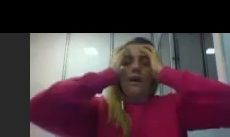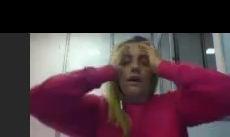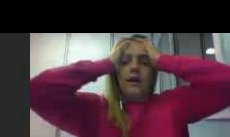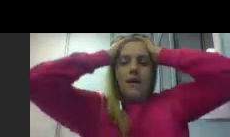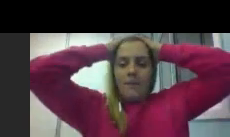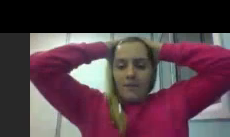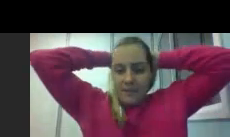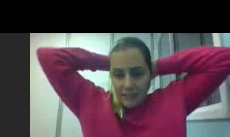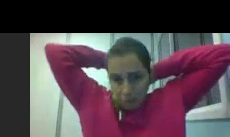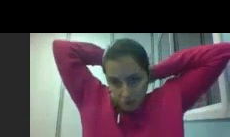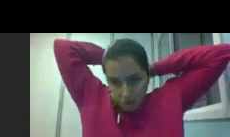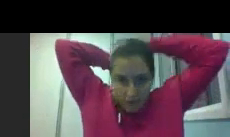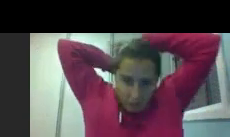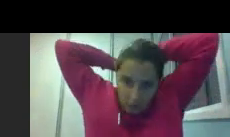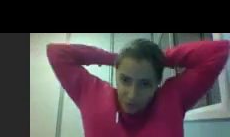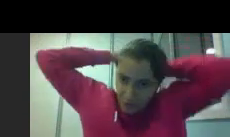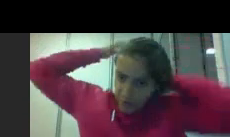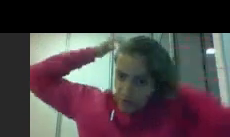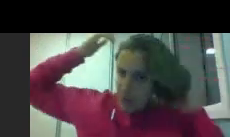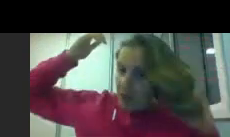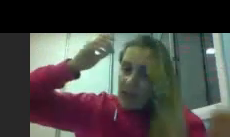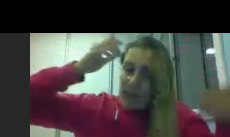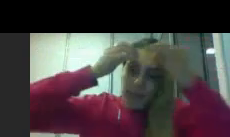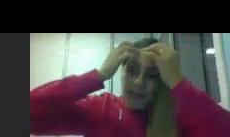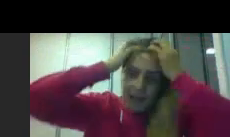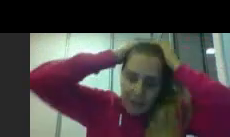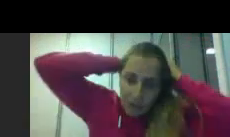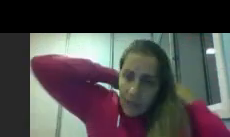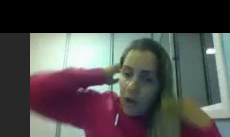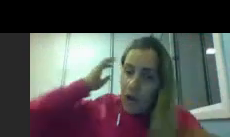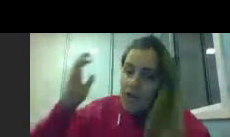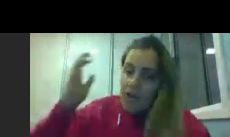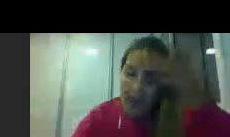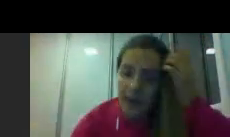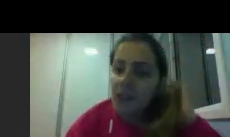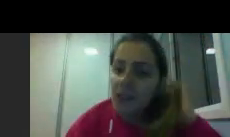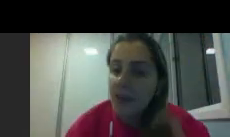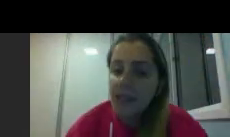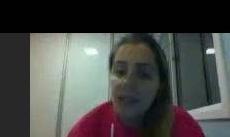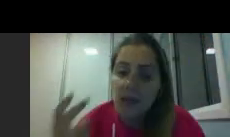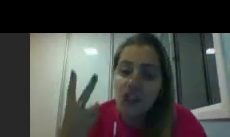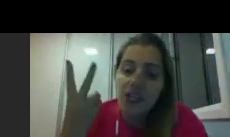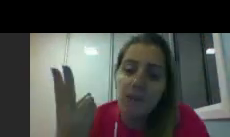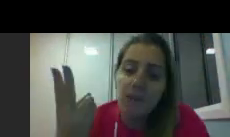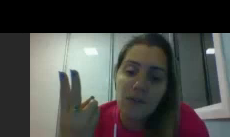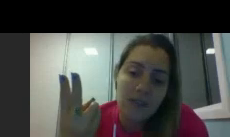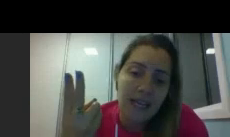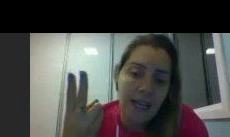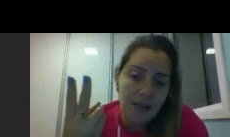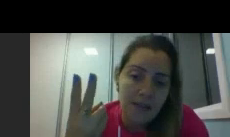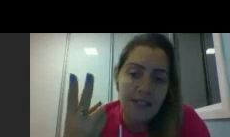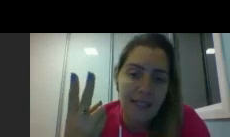sendo a manifestação de um alelo único. Eu tenho na heterozigose a expressão de ambos os alelos